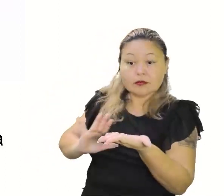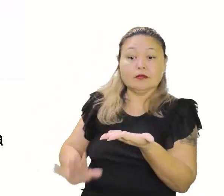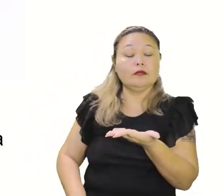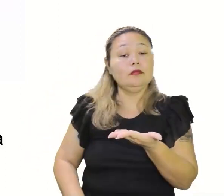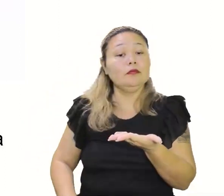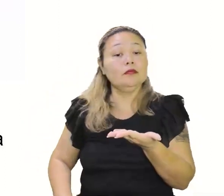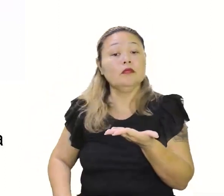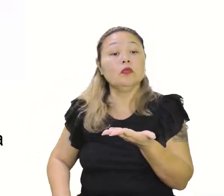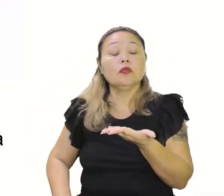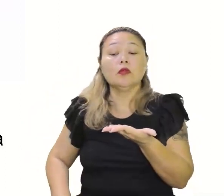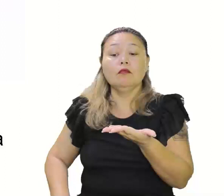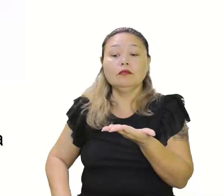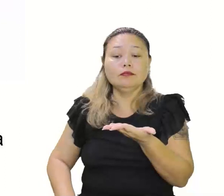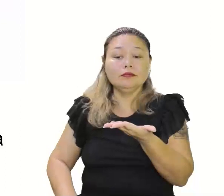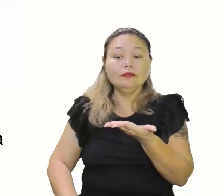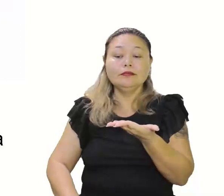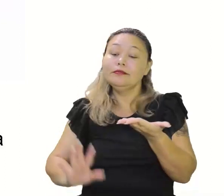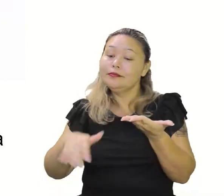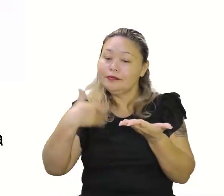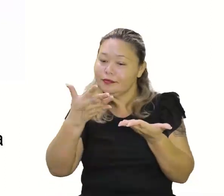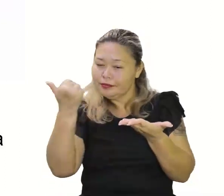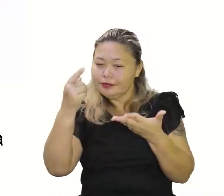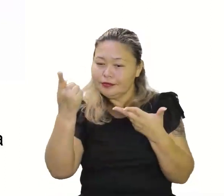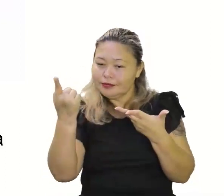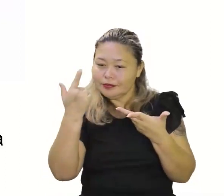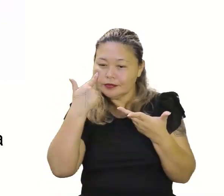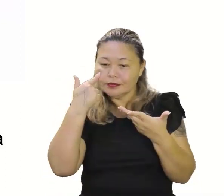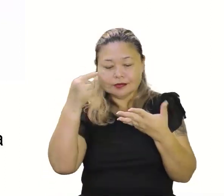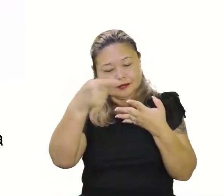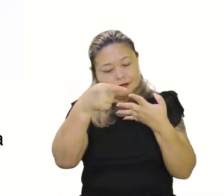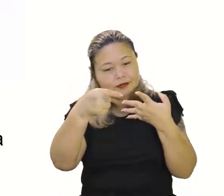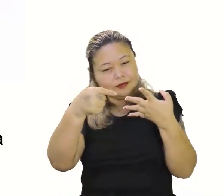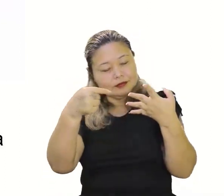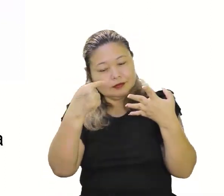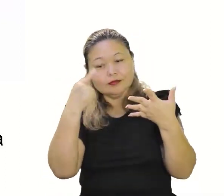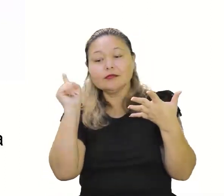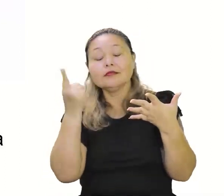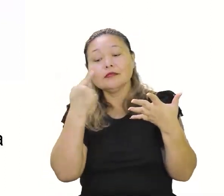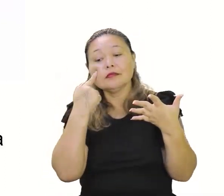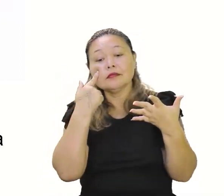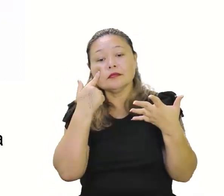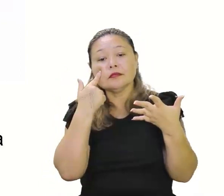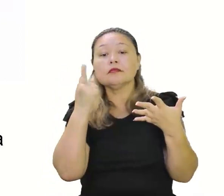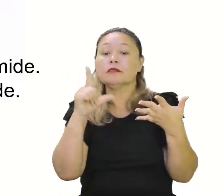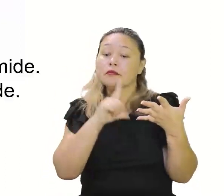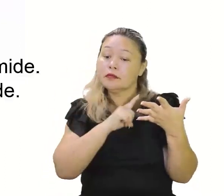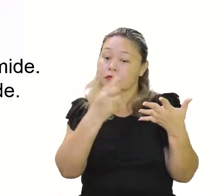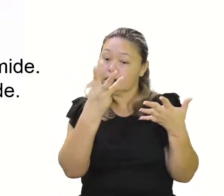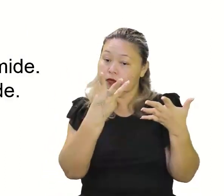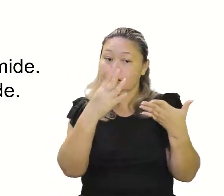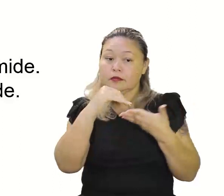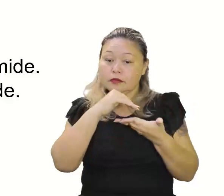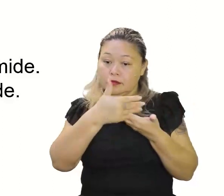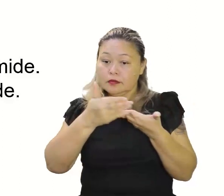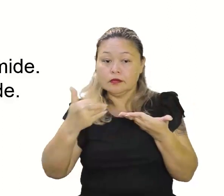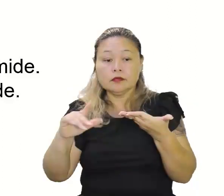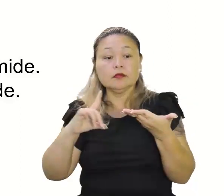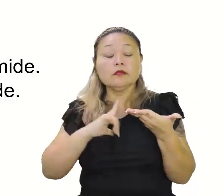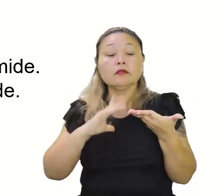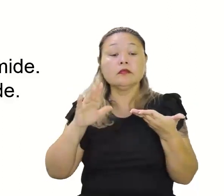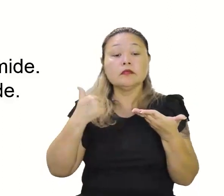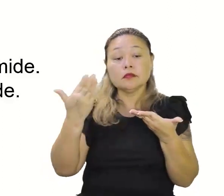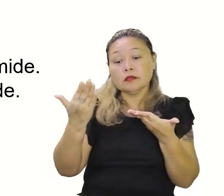planificações? Então vamos lá nas alternativas, vamos ver? Vamos. Olha lá, então ele disse, né, tem 3 planificações aí, e